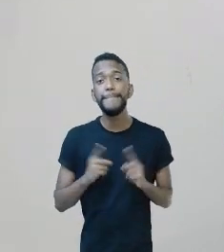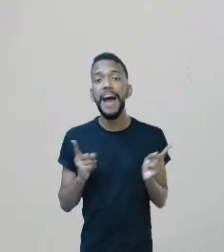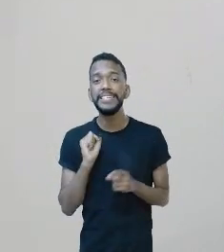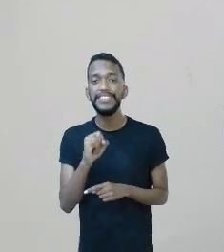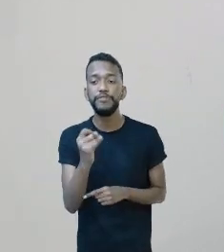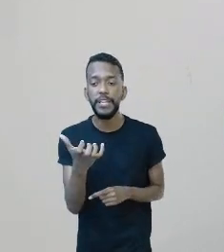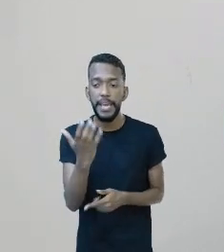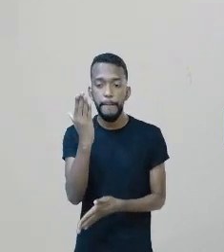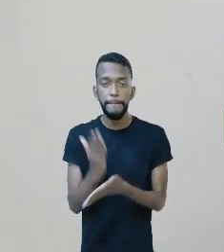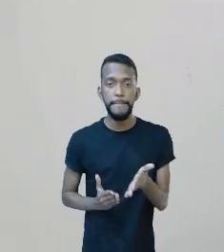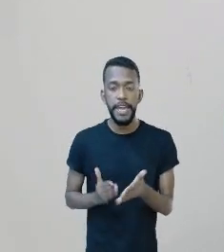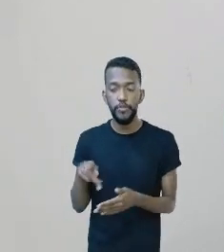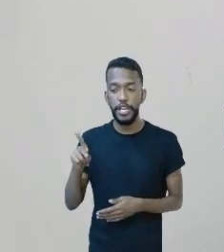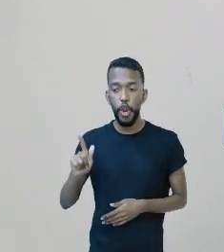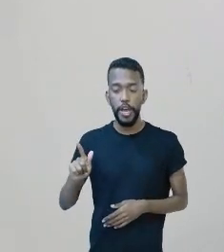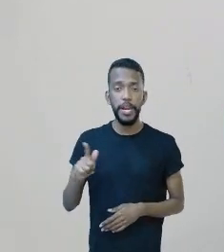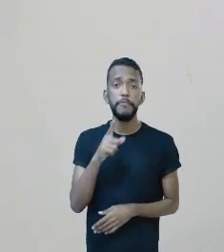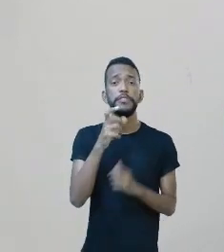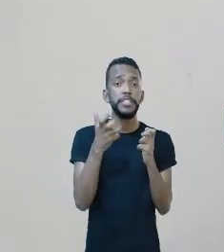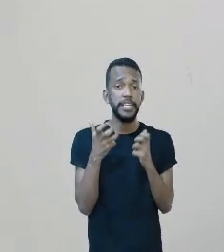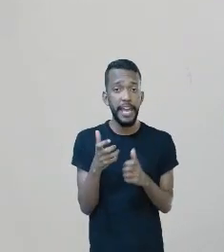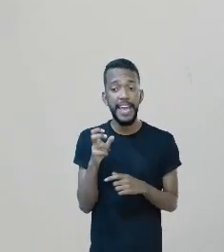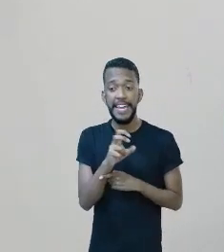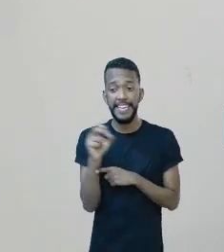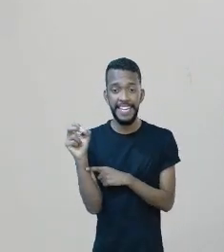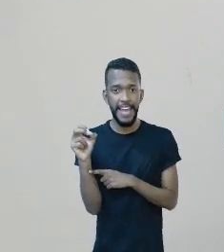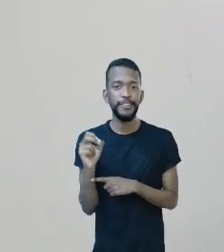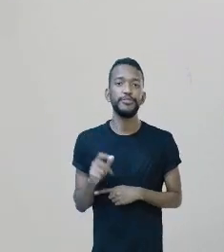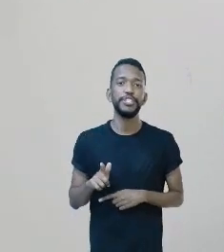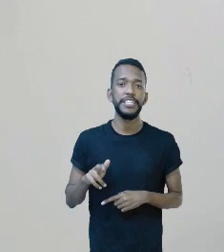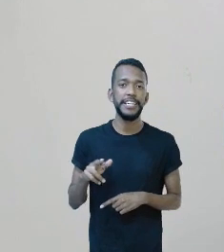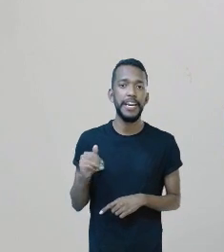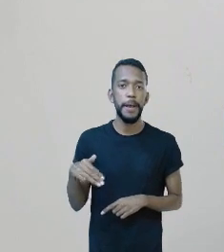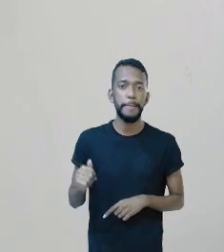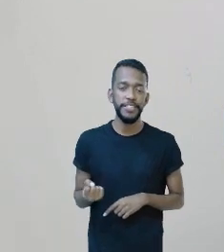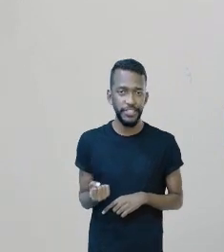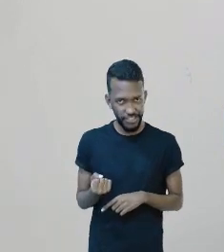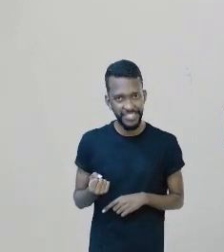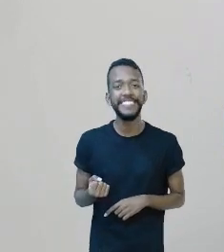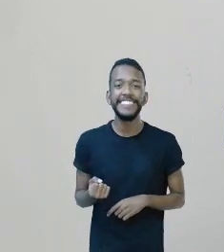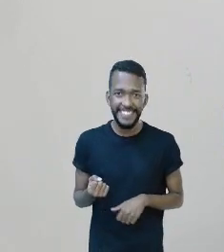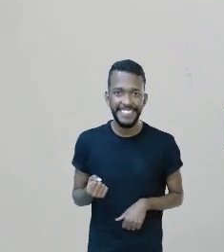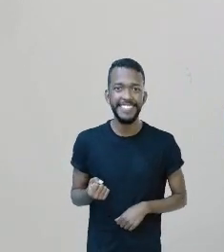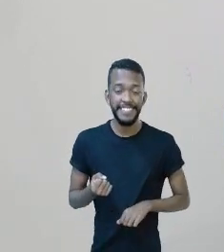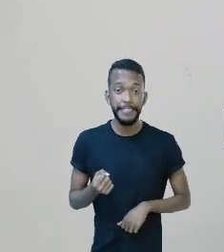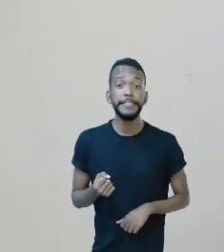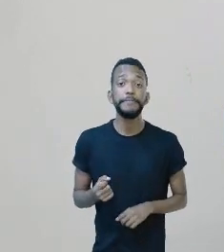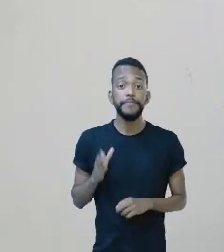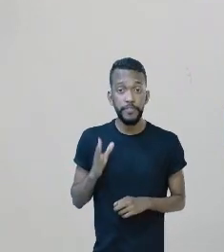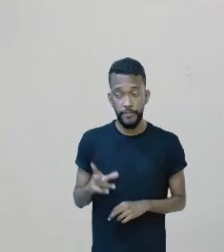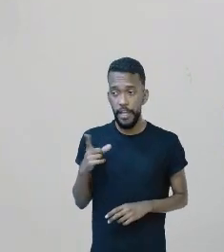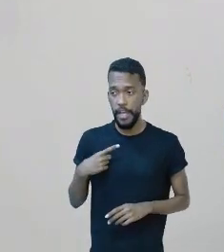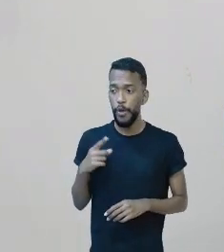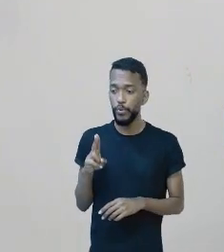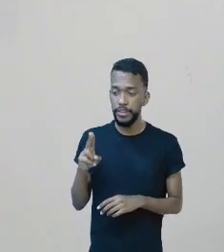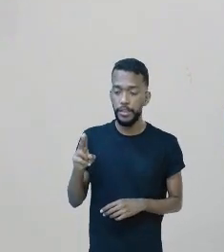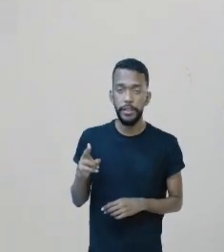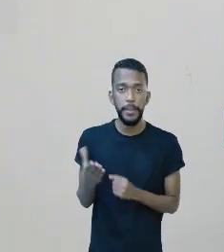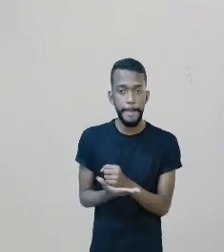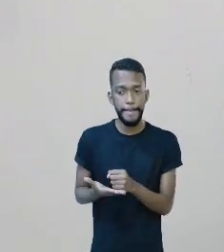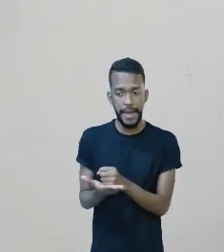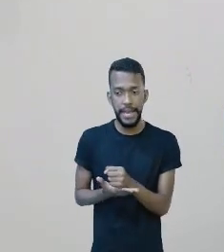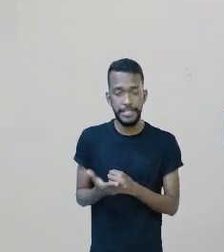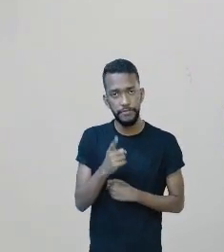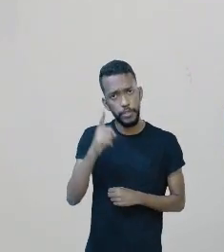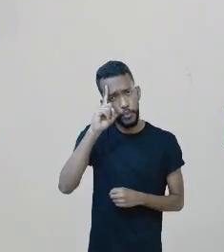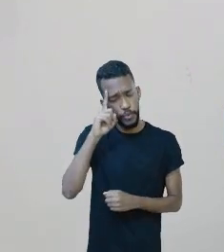quiser meio quilo, no caso você vai querer 500 gramas. Então, são as unidades básicas que a gente utiliza no dia